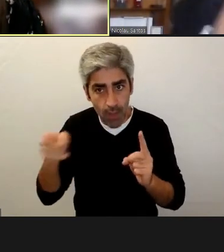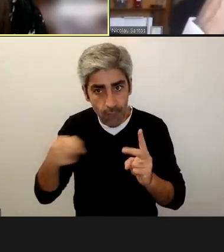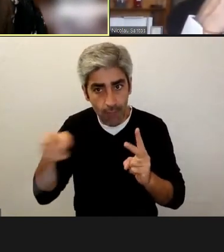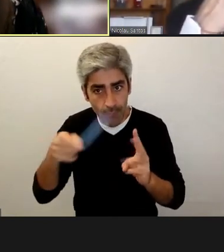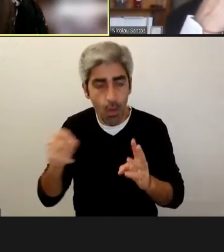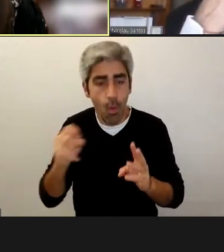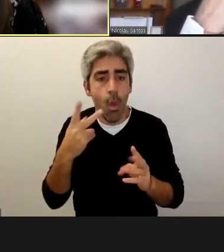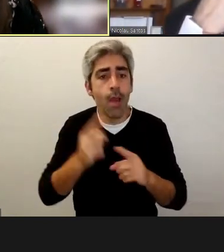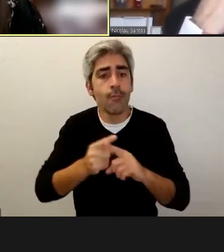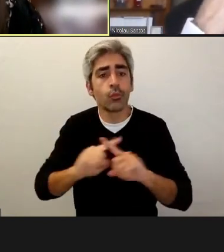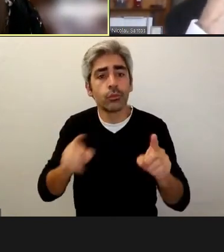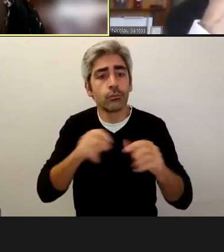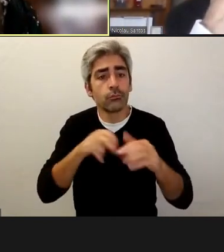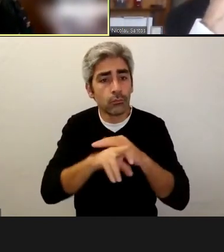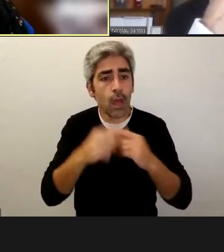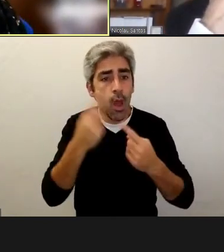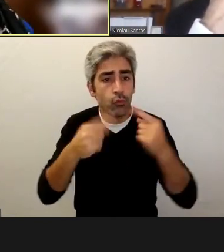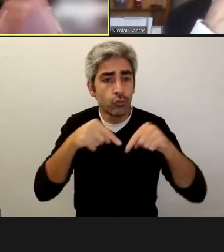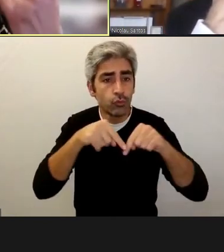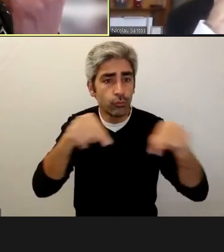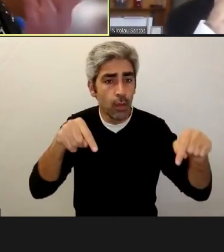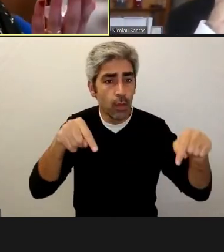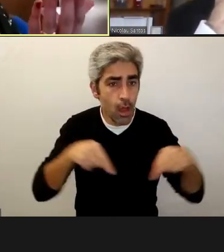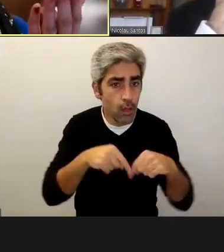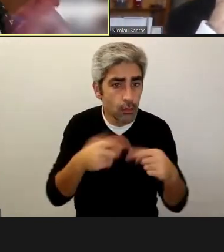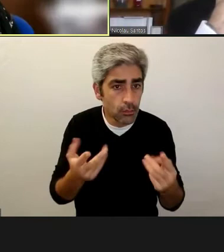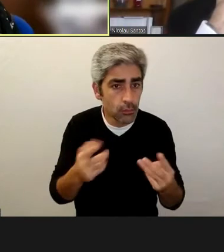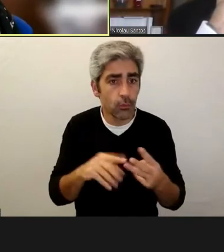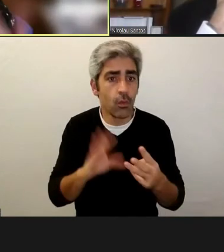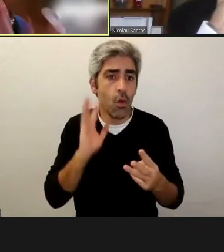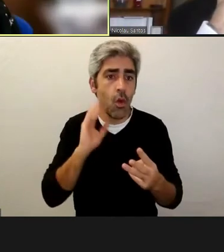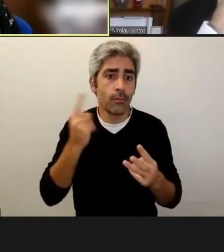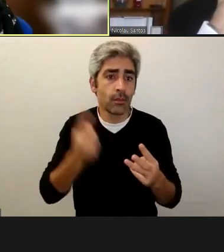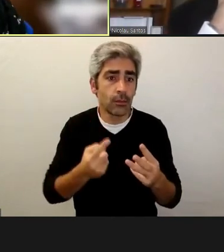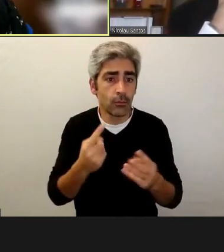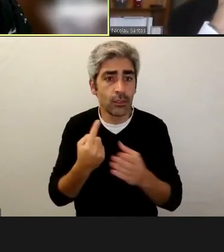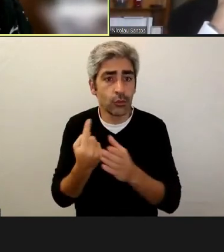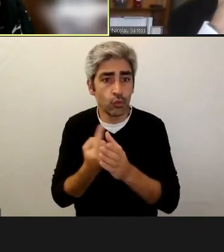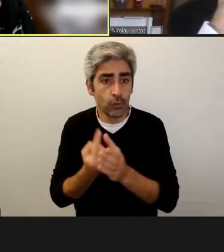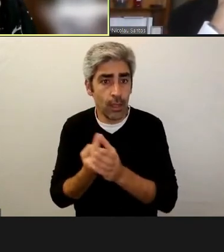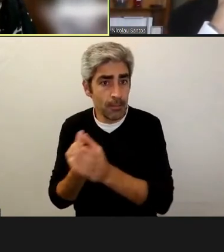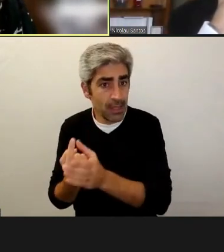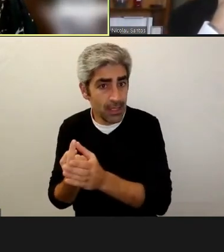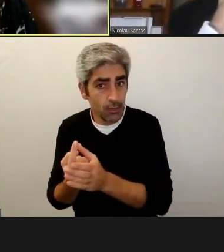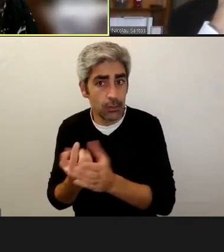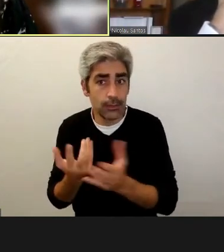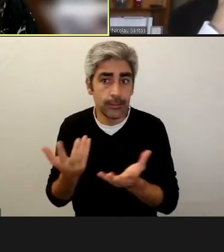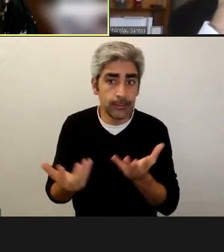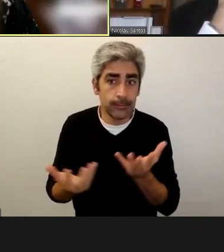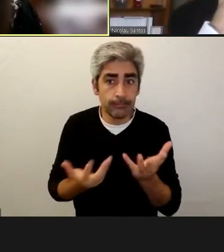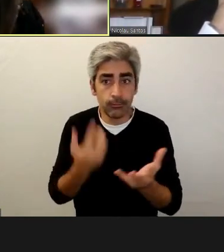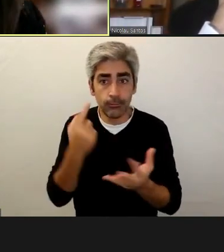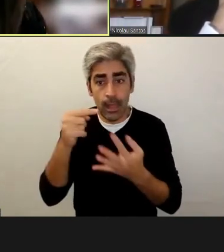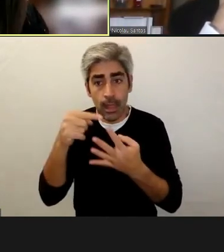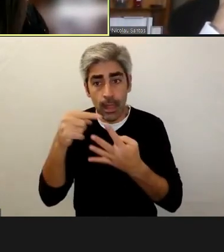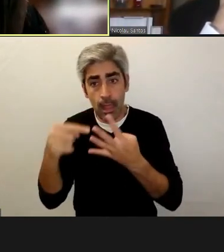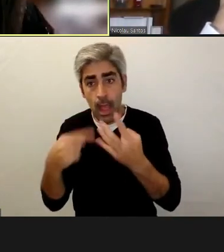proibição de acesso a determinados locais, obrigação de isolamento, quer dizer, algumas destas